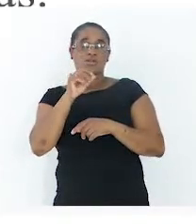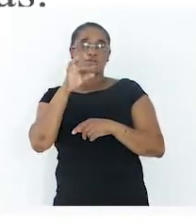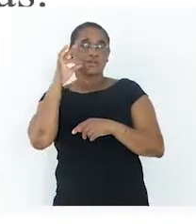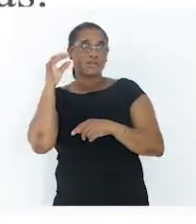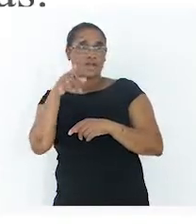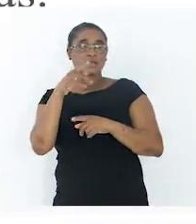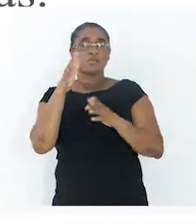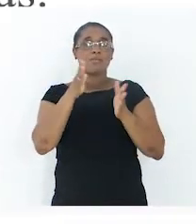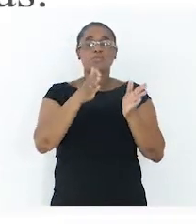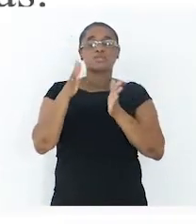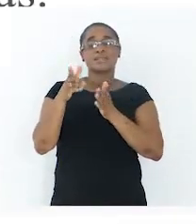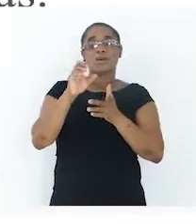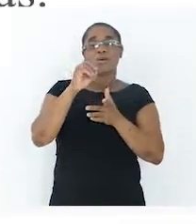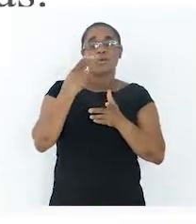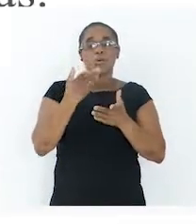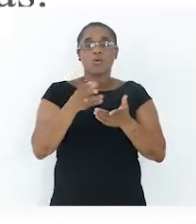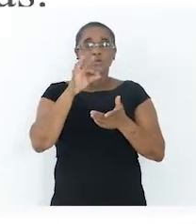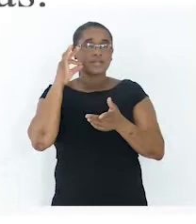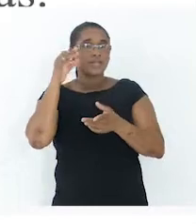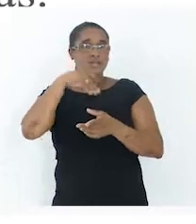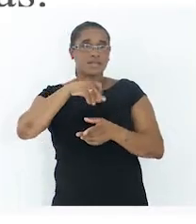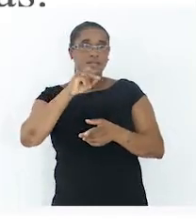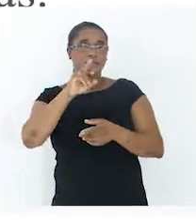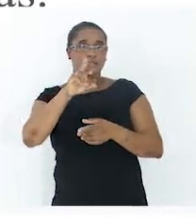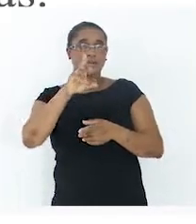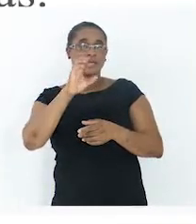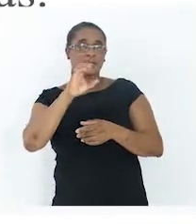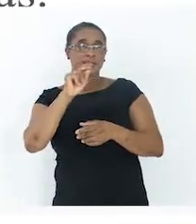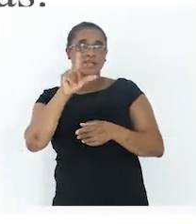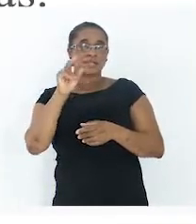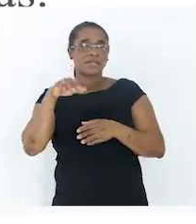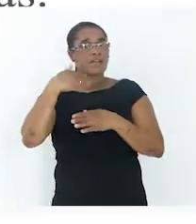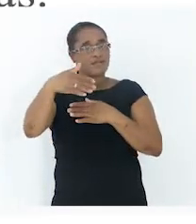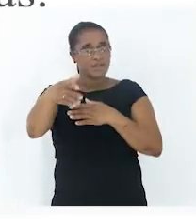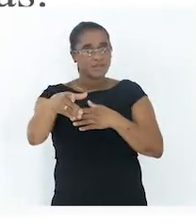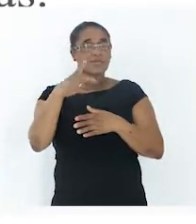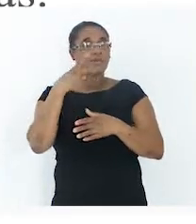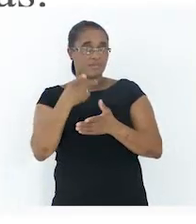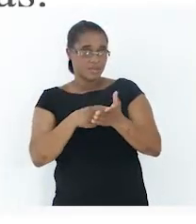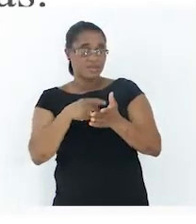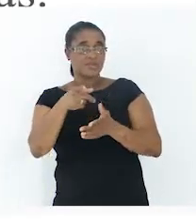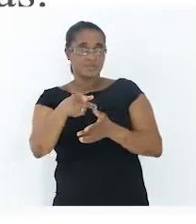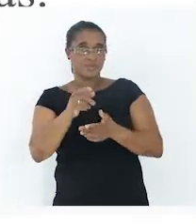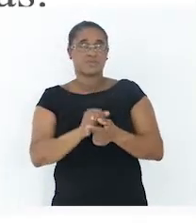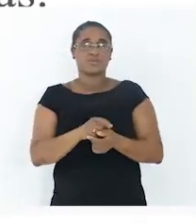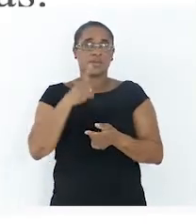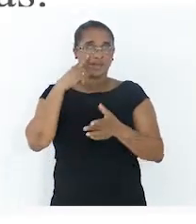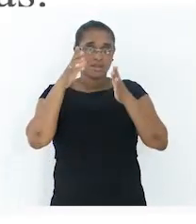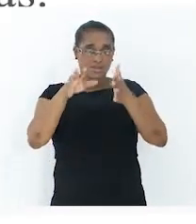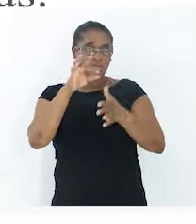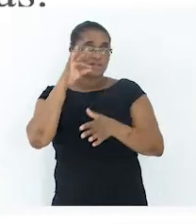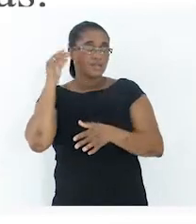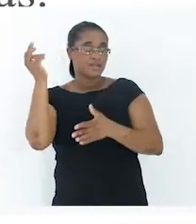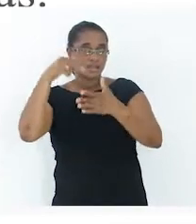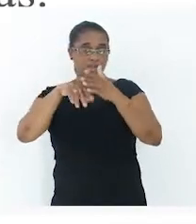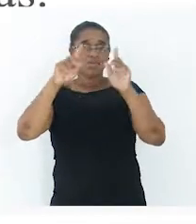de posição ou sinais de parcelas. Mais à frente vamos precisar disso. Atenção aos sinais que estão dentro